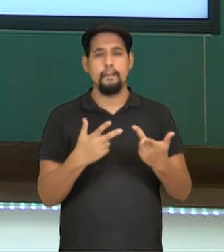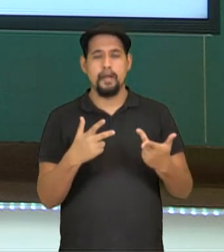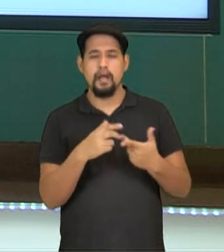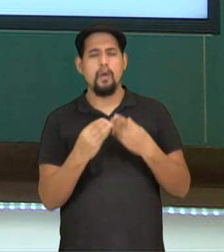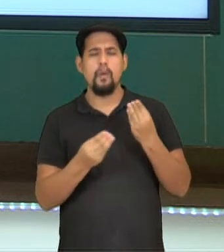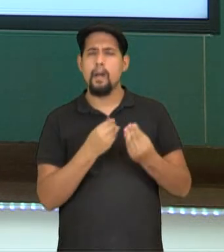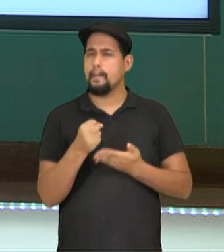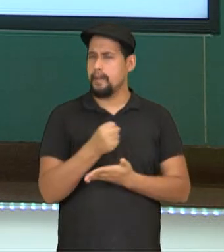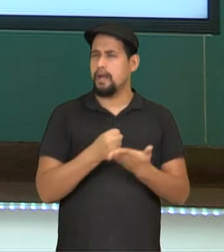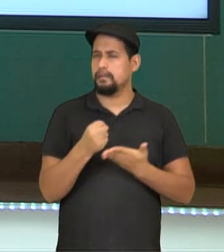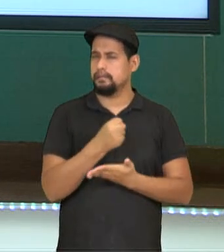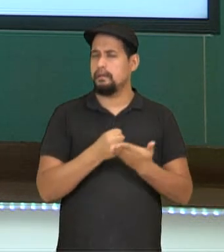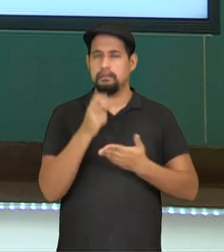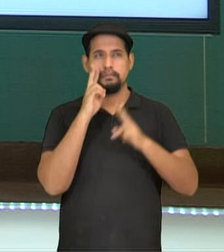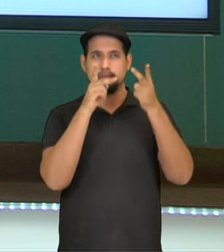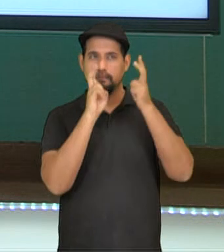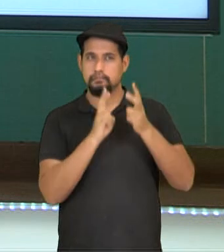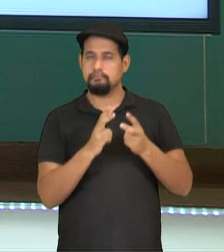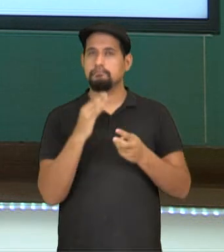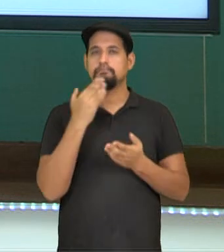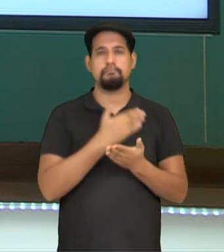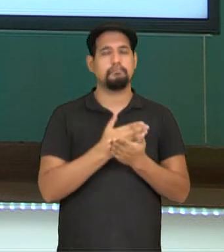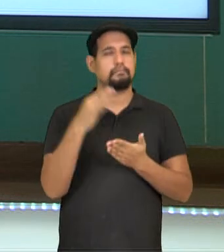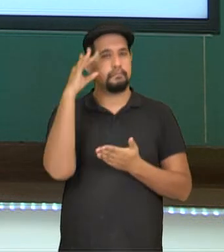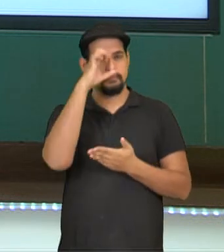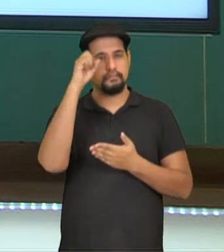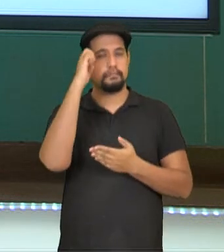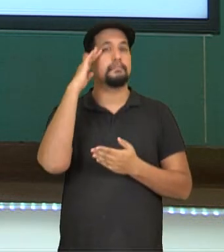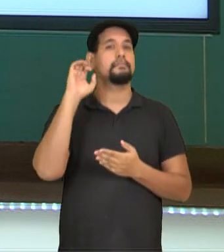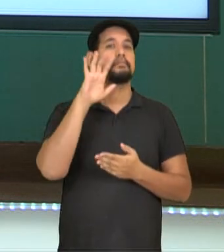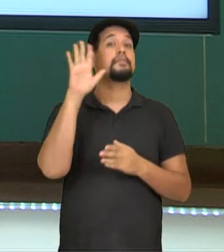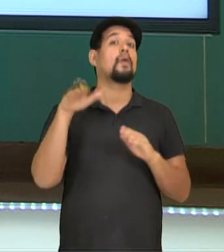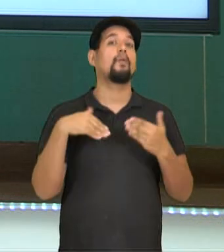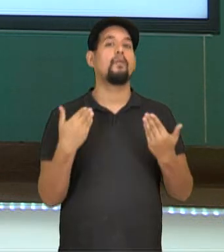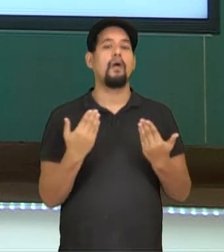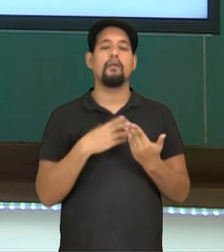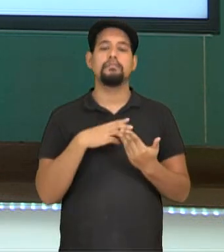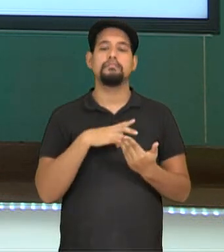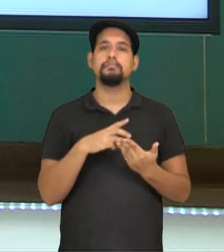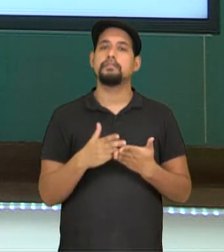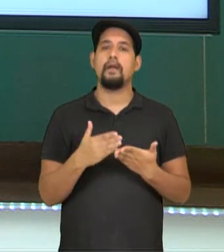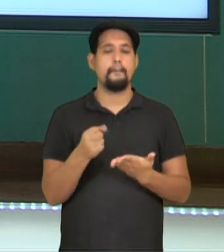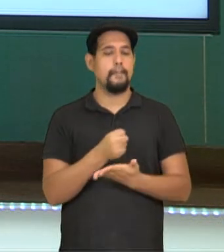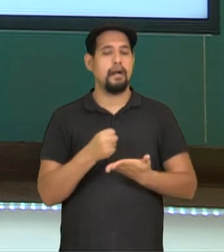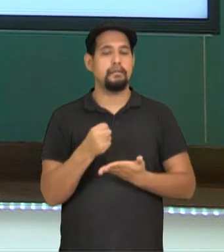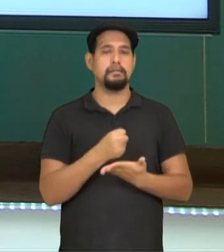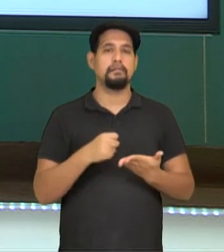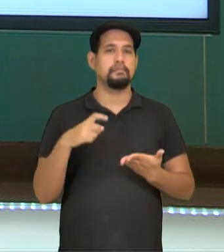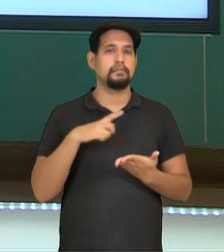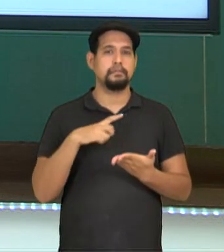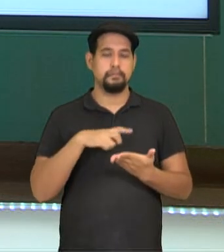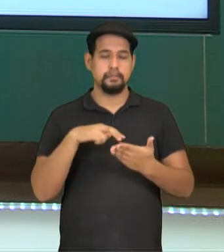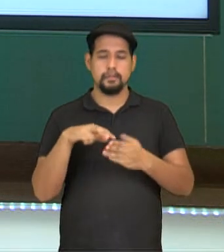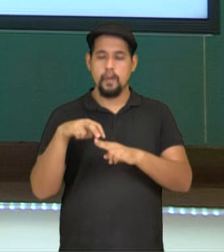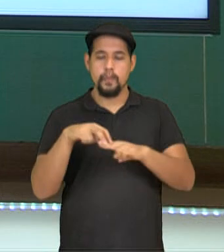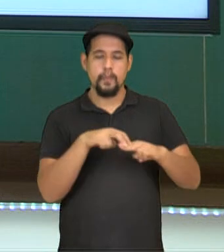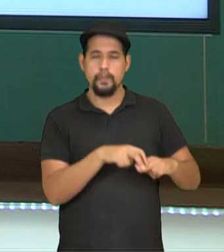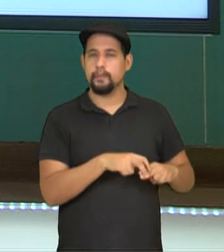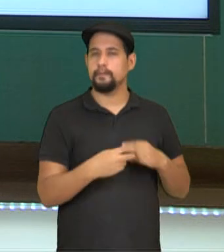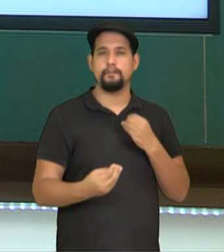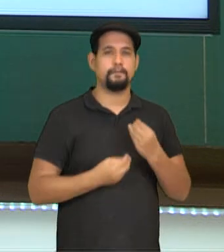mais basiquinhas, né? Para a gente começar devagar e entender quais são as manobras mais básicas desse